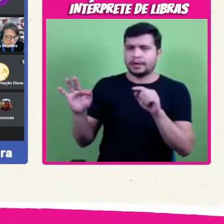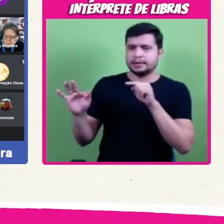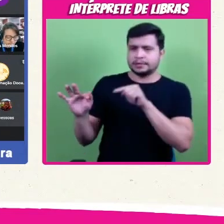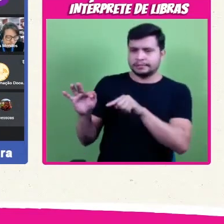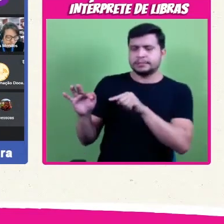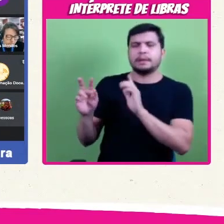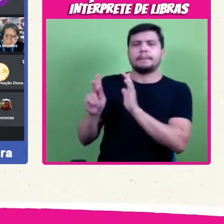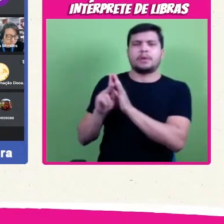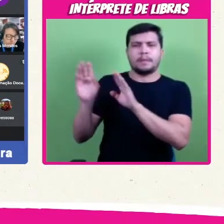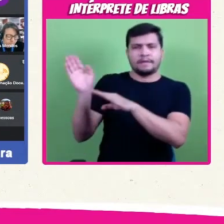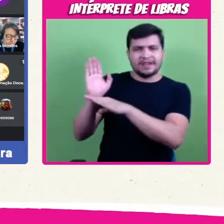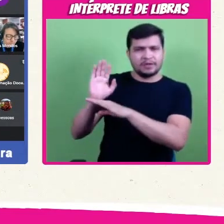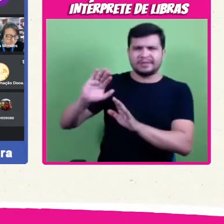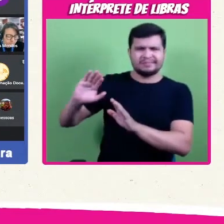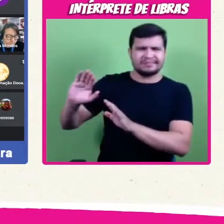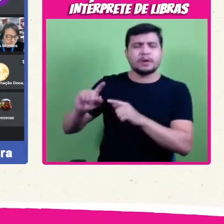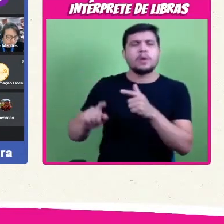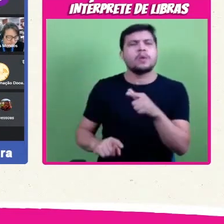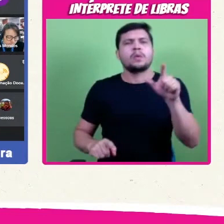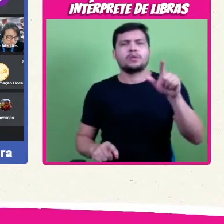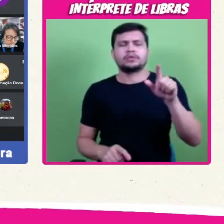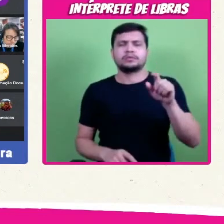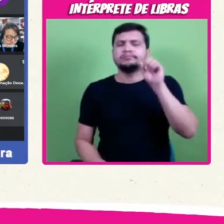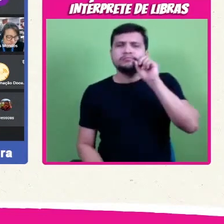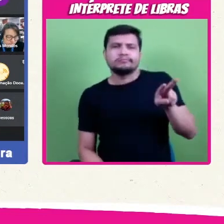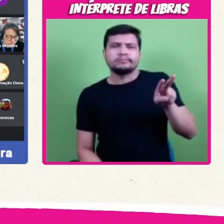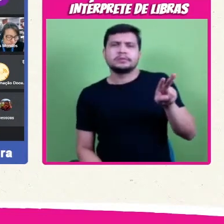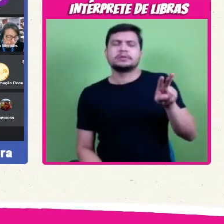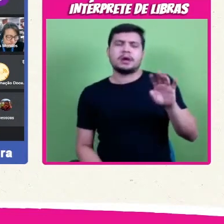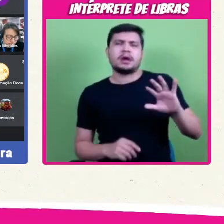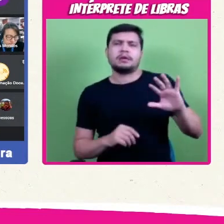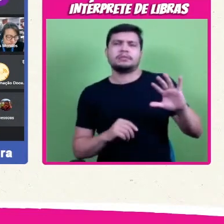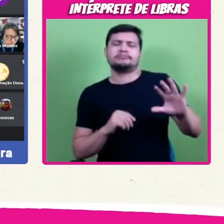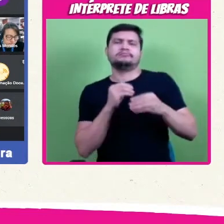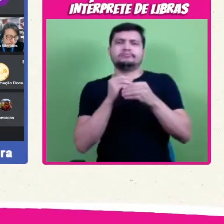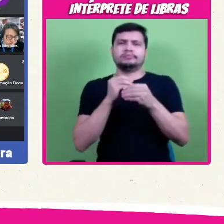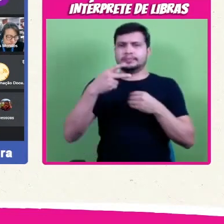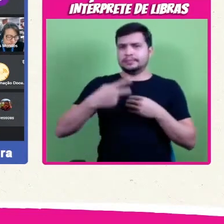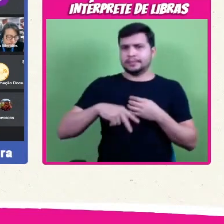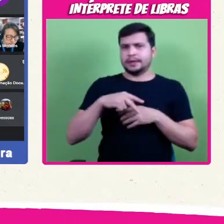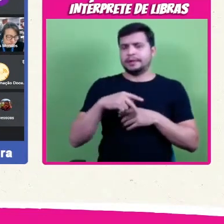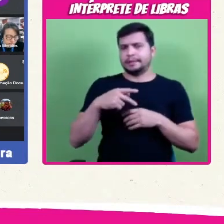filme, mas que eu acho que pode caber nesse momento, que